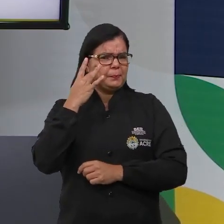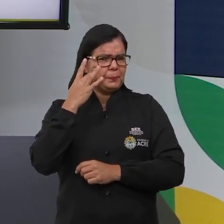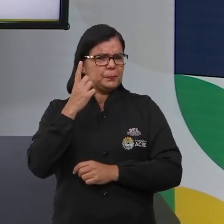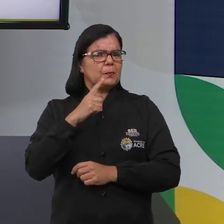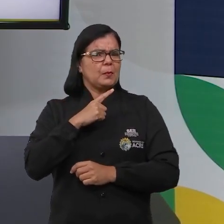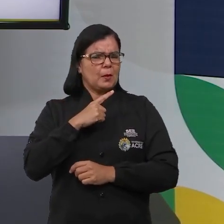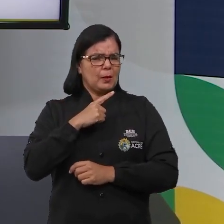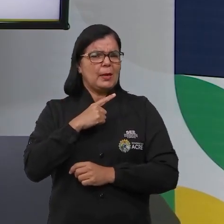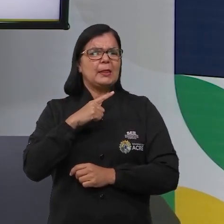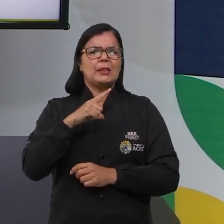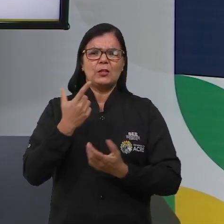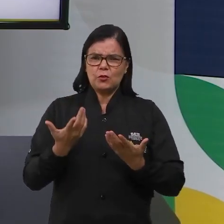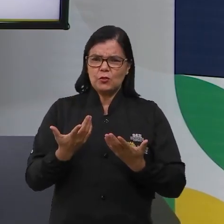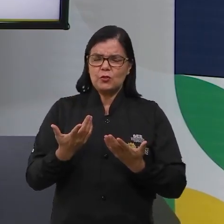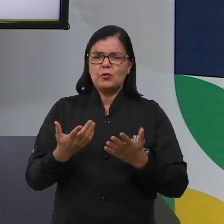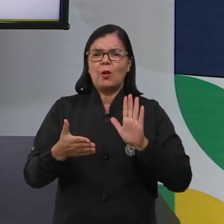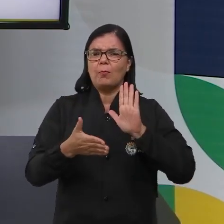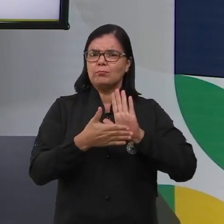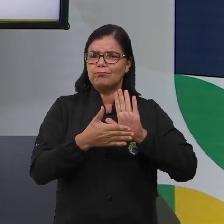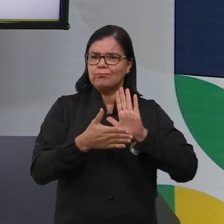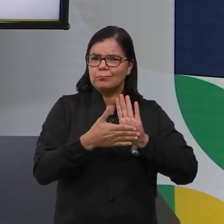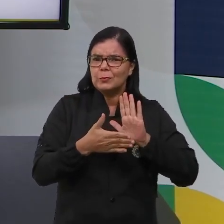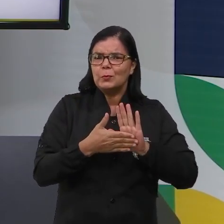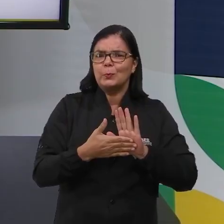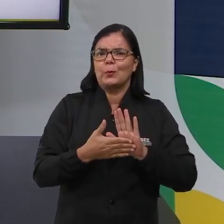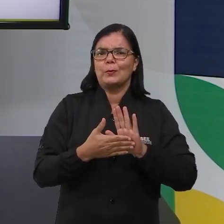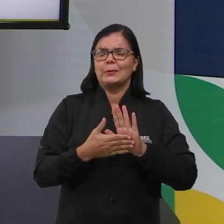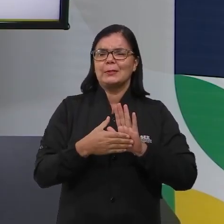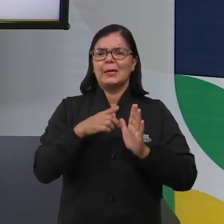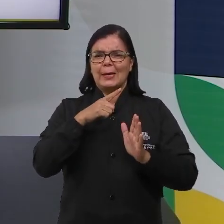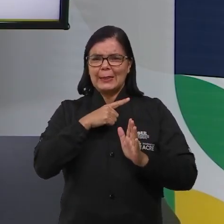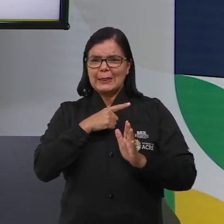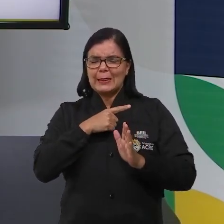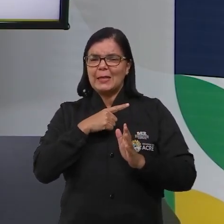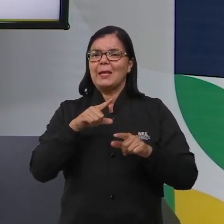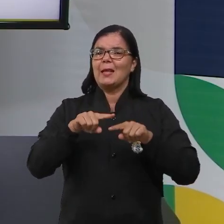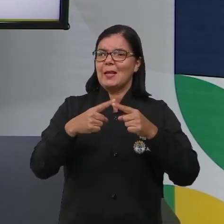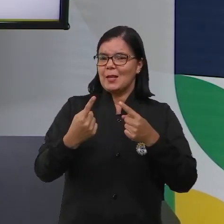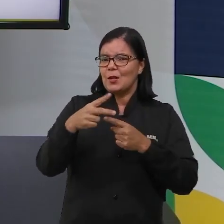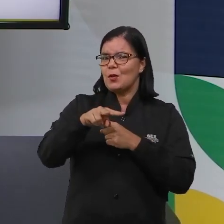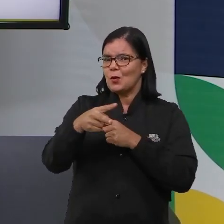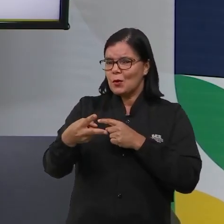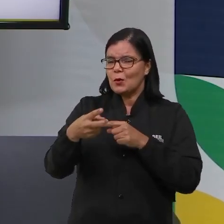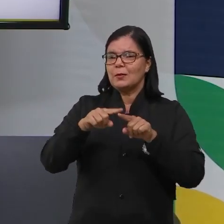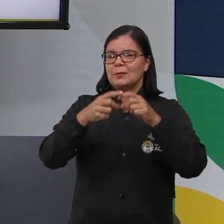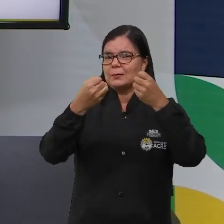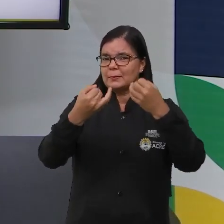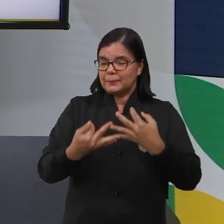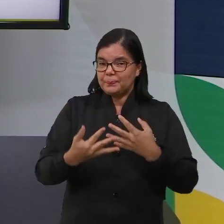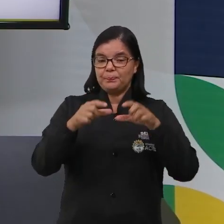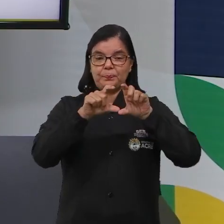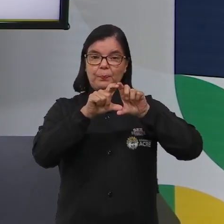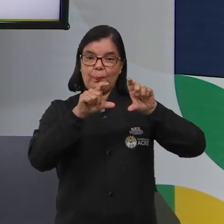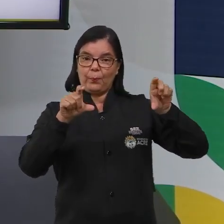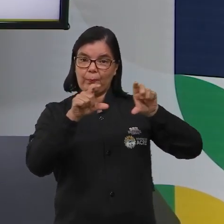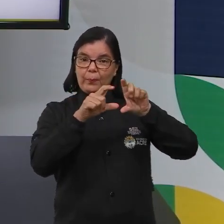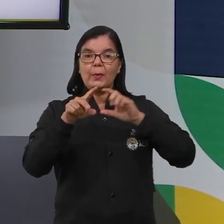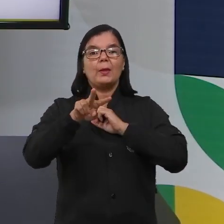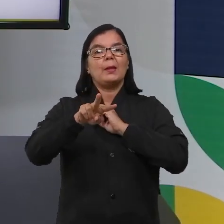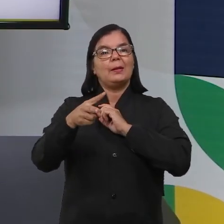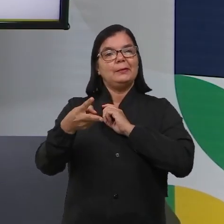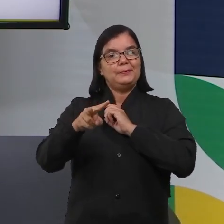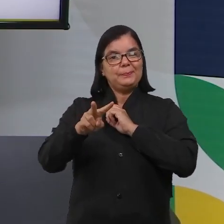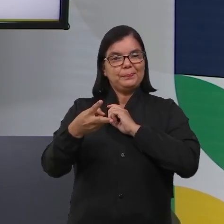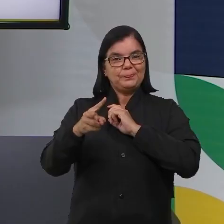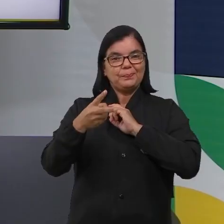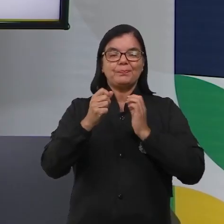foi proposital ou não? Adianto para você que quando nós falamos de charge, a ambiguidade aí ela